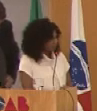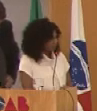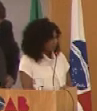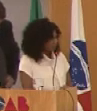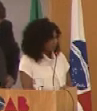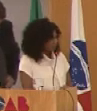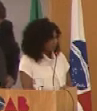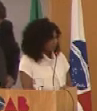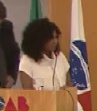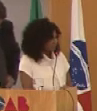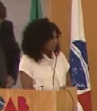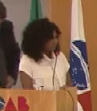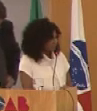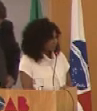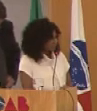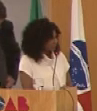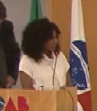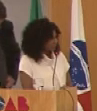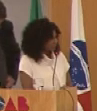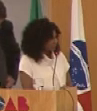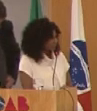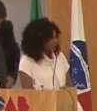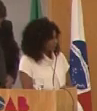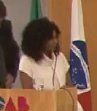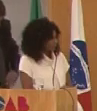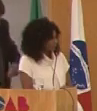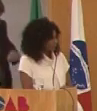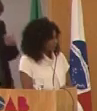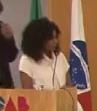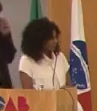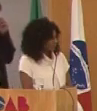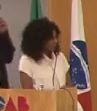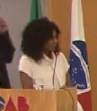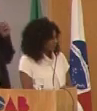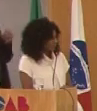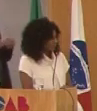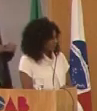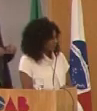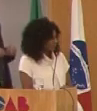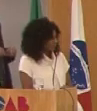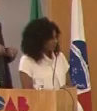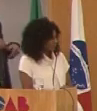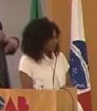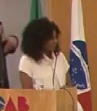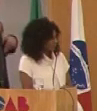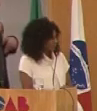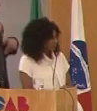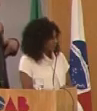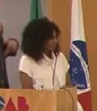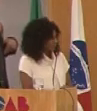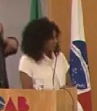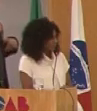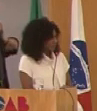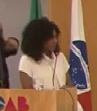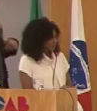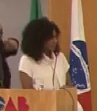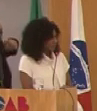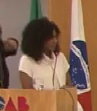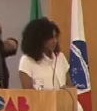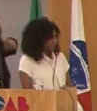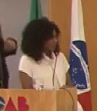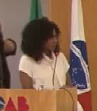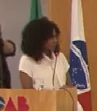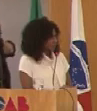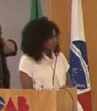vocês que para nós, que a prática de catequizar não existe, porque